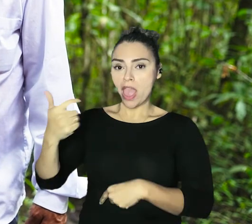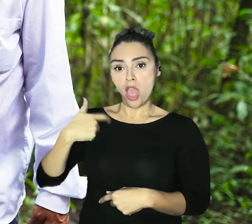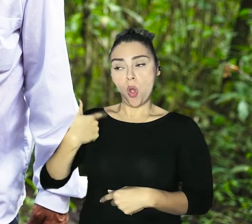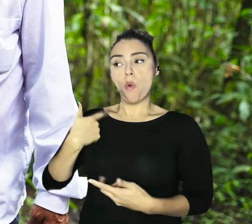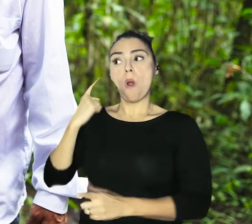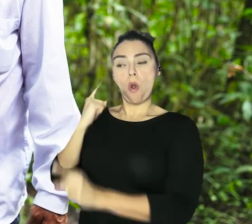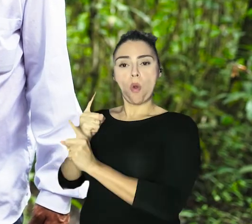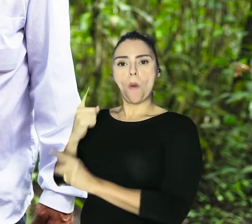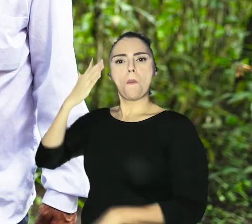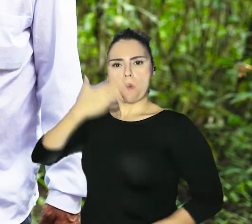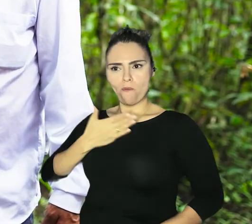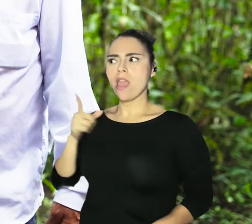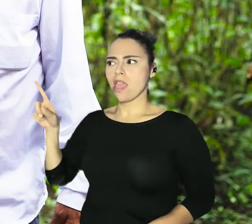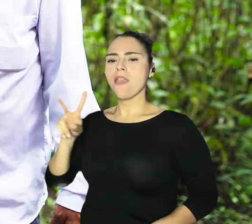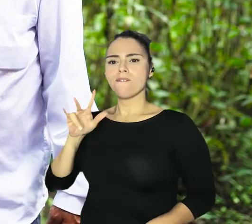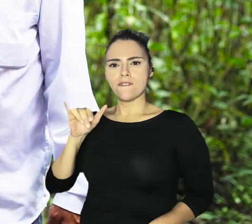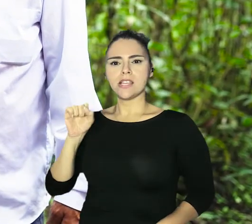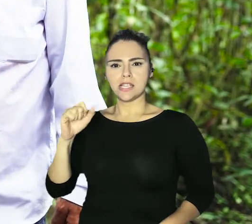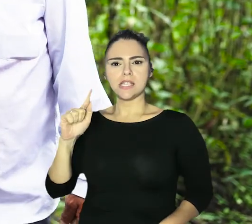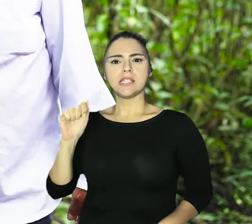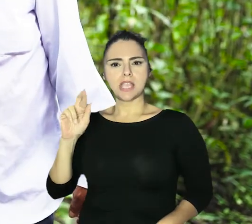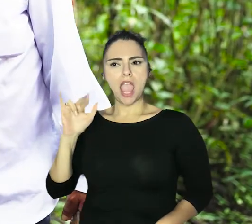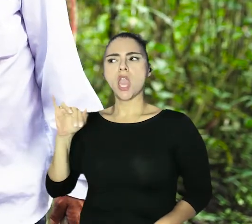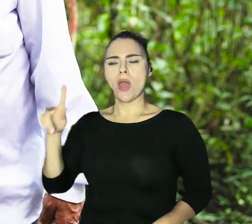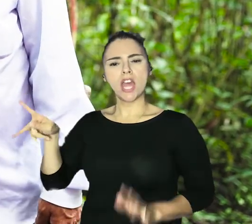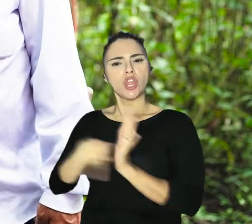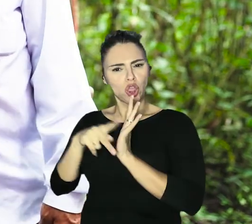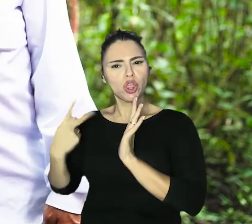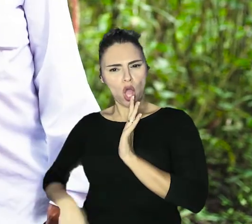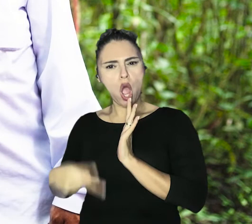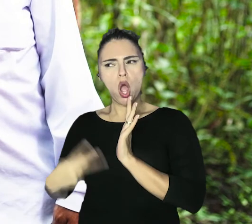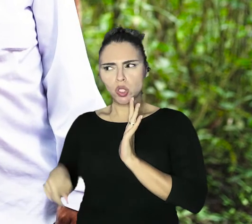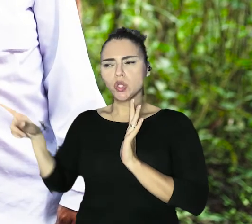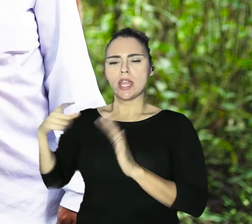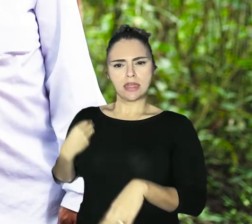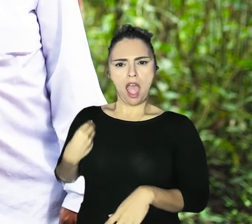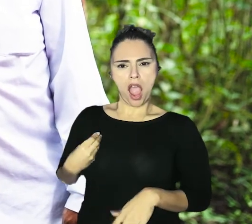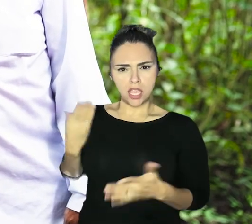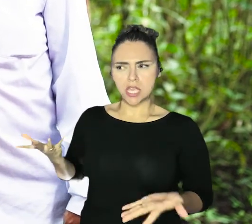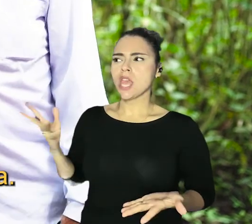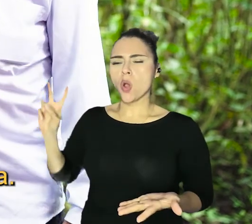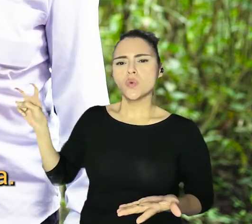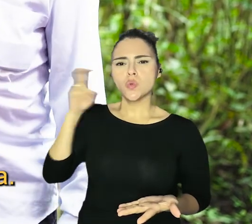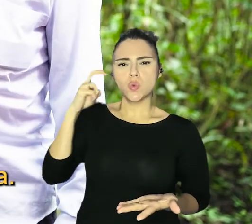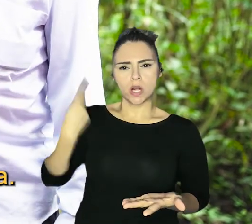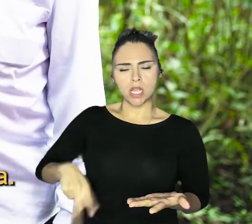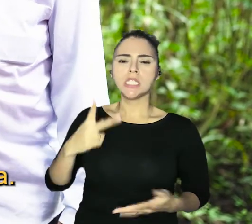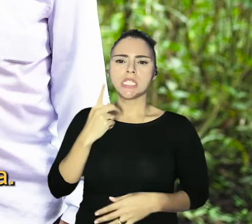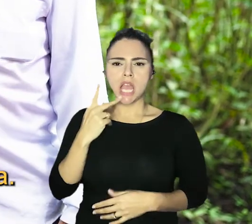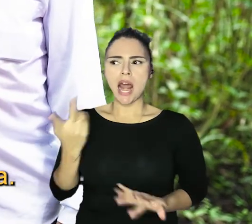que o visgueiro aqui também está. Que ele é nosso, que ele faz parte da cultura do Ceará. Isso aqui